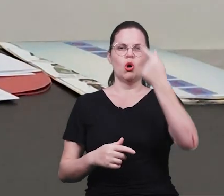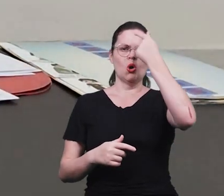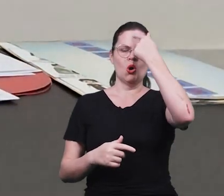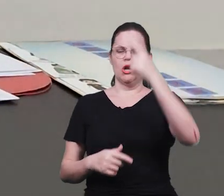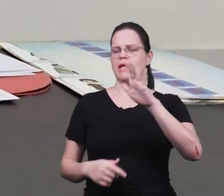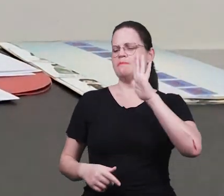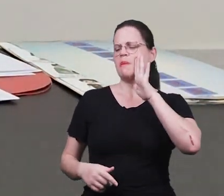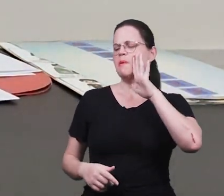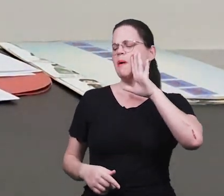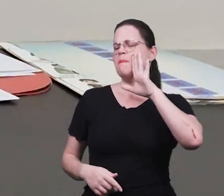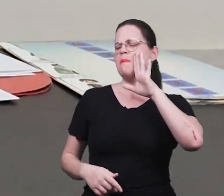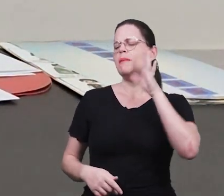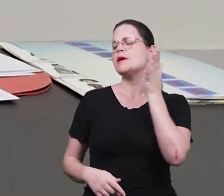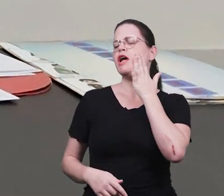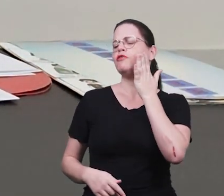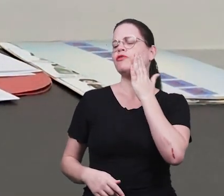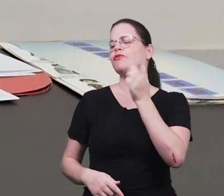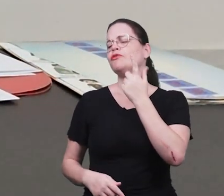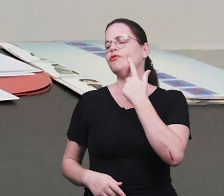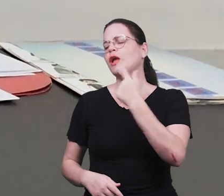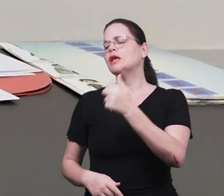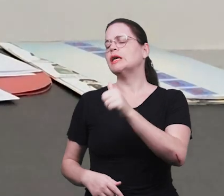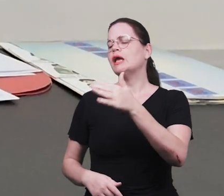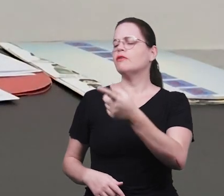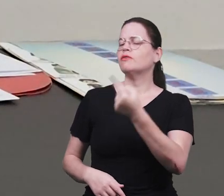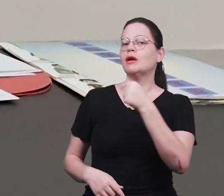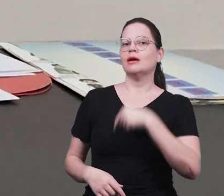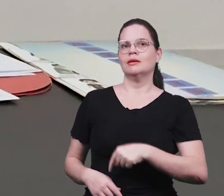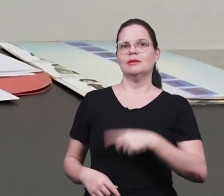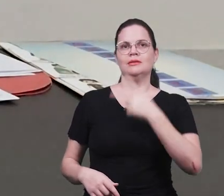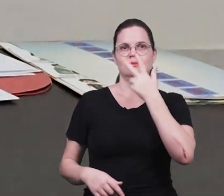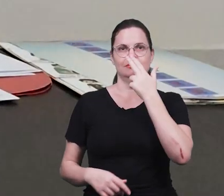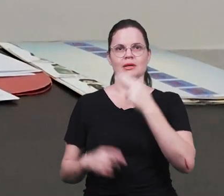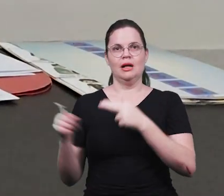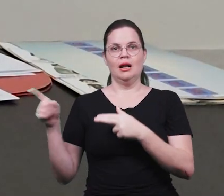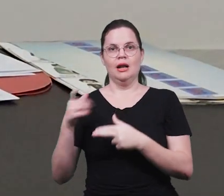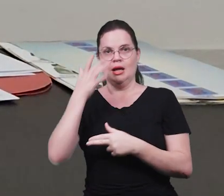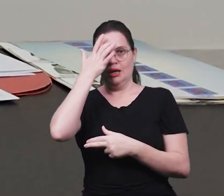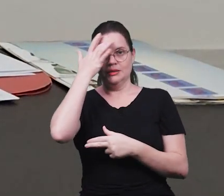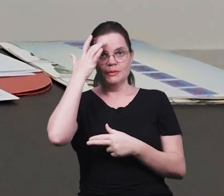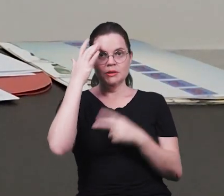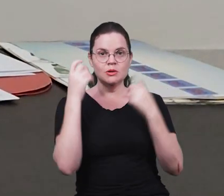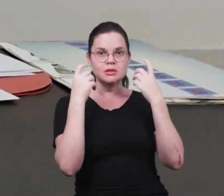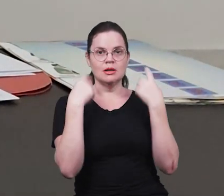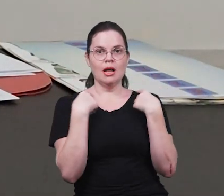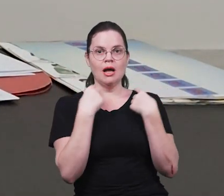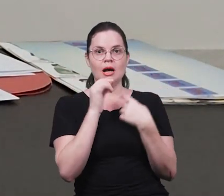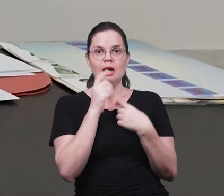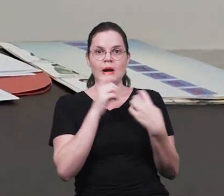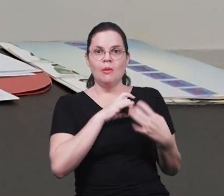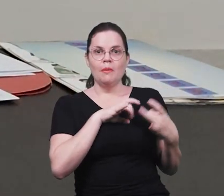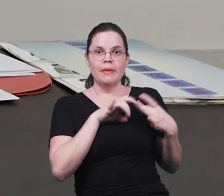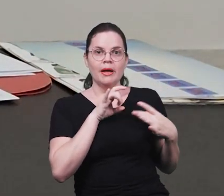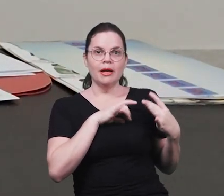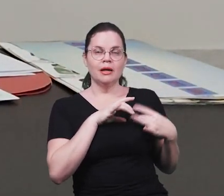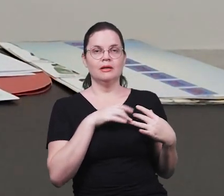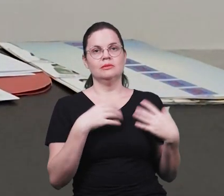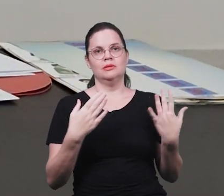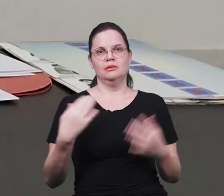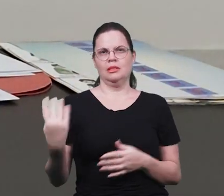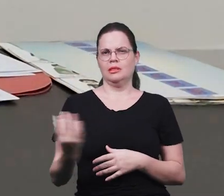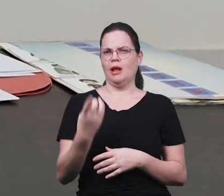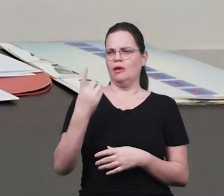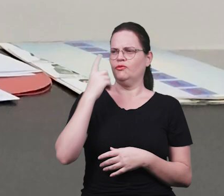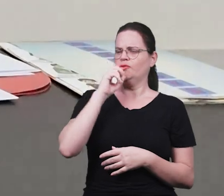Golias afrontando, né, o exército, o povo de Israel com medo, e Davi vendo tudo isso.